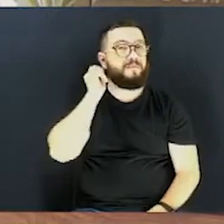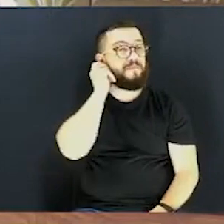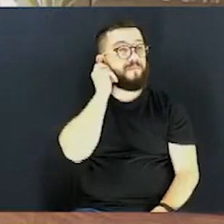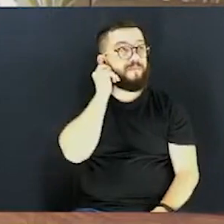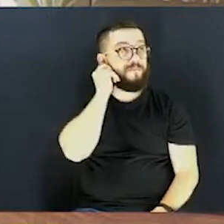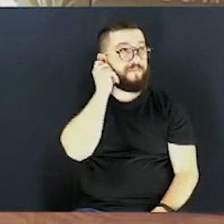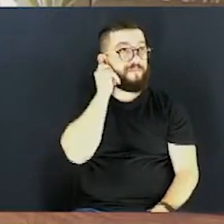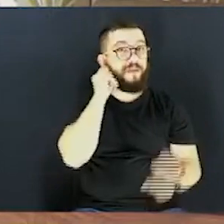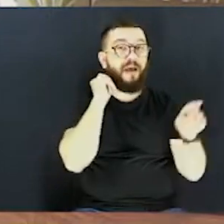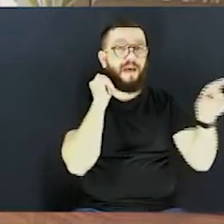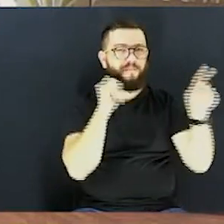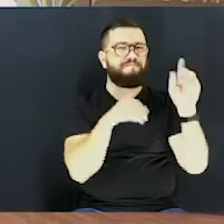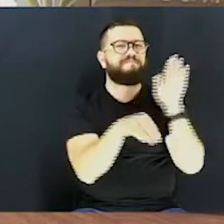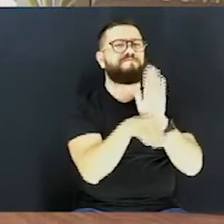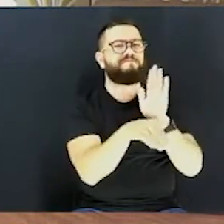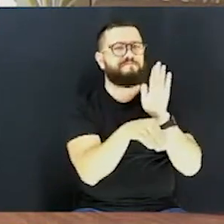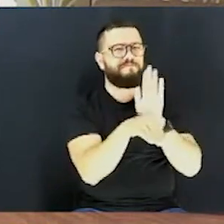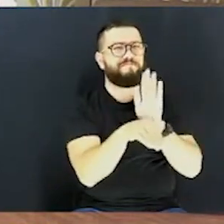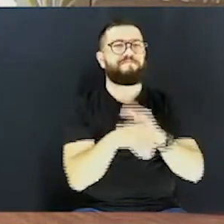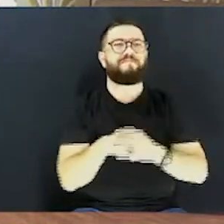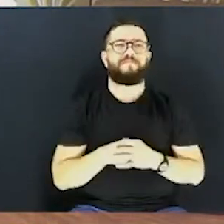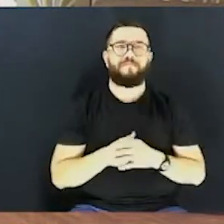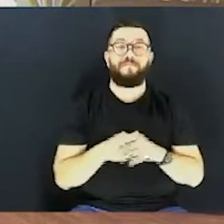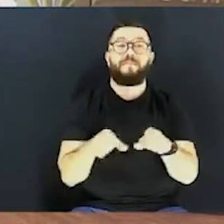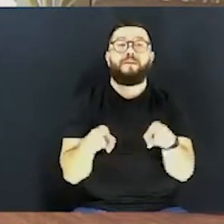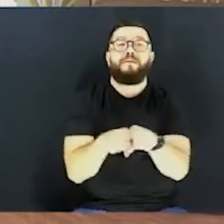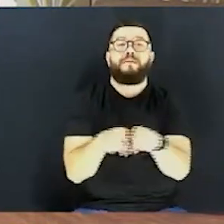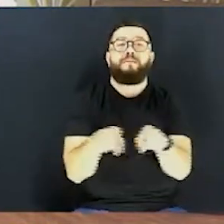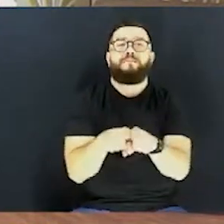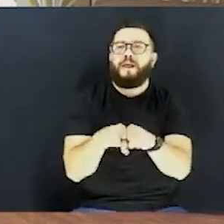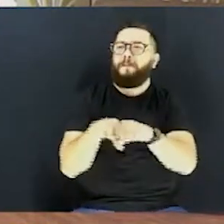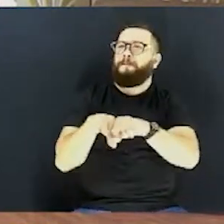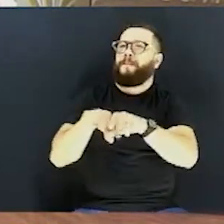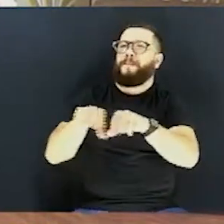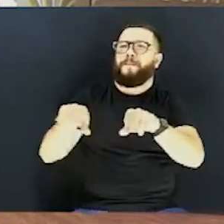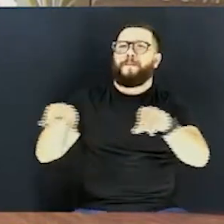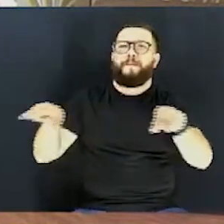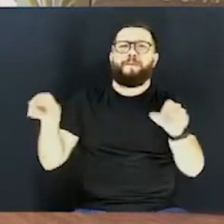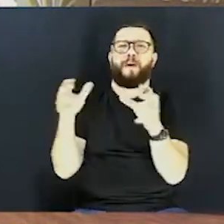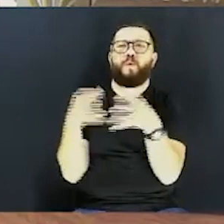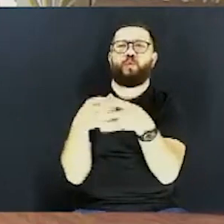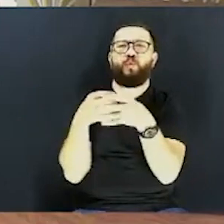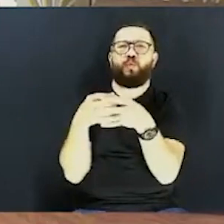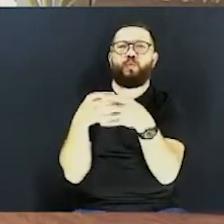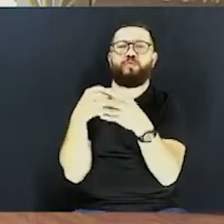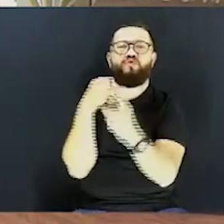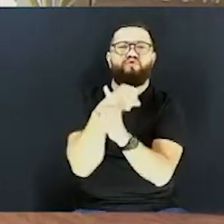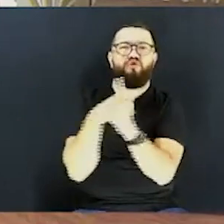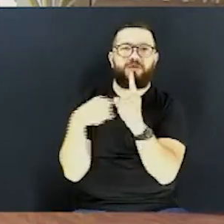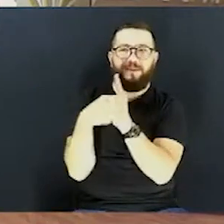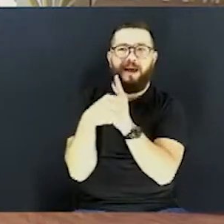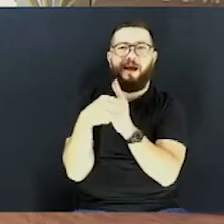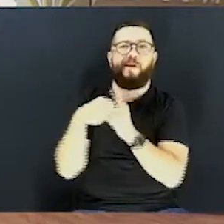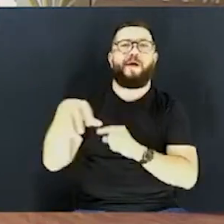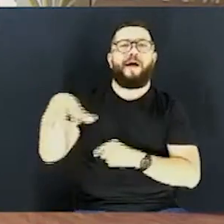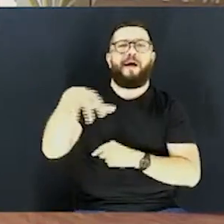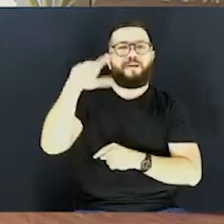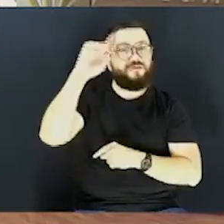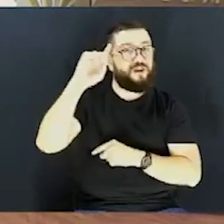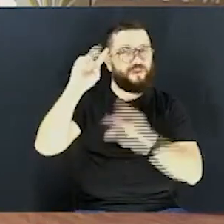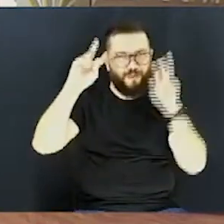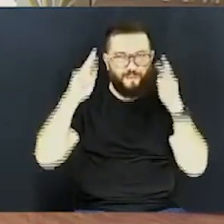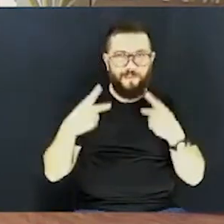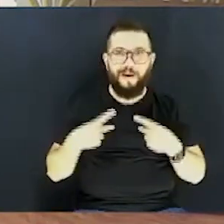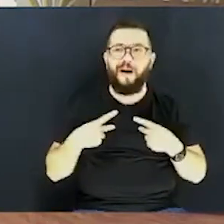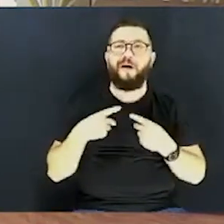mas teve aqui a participação de muitos grupos sociais, de direitos humanos, da saúde, da assistência social, da educação,